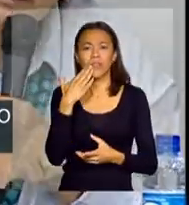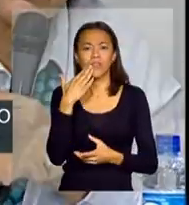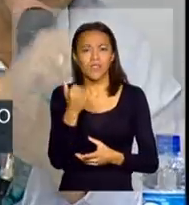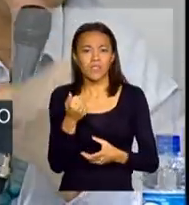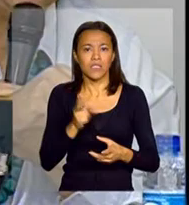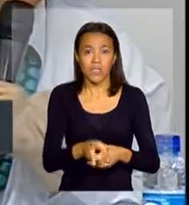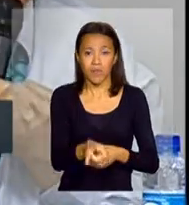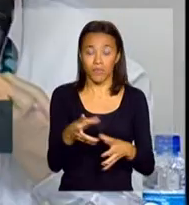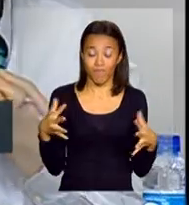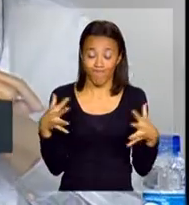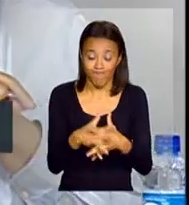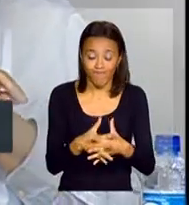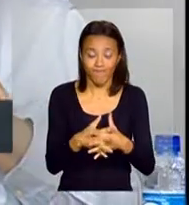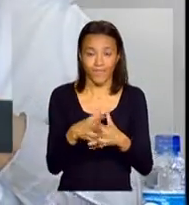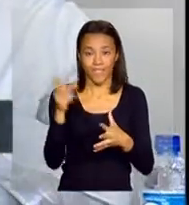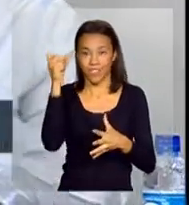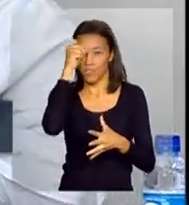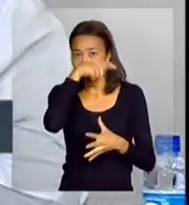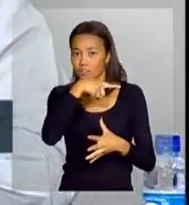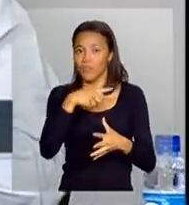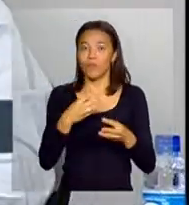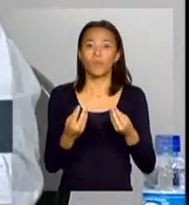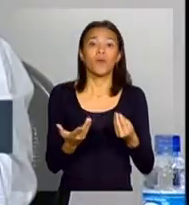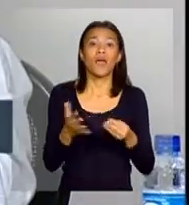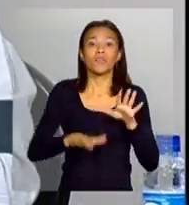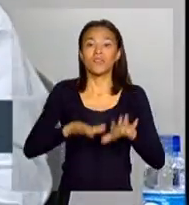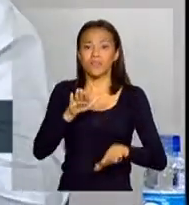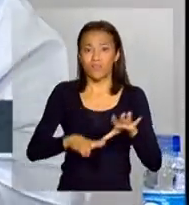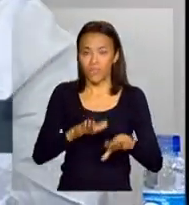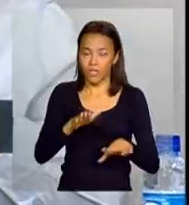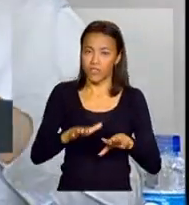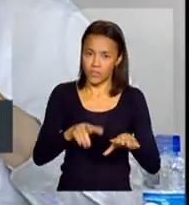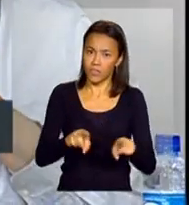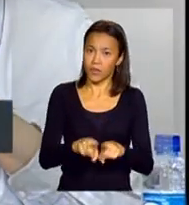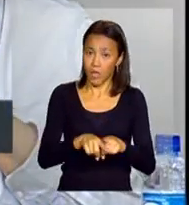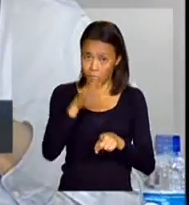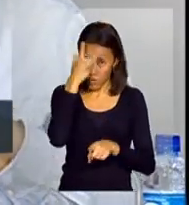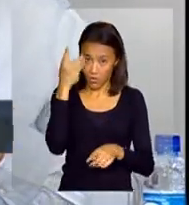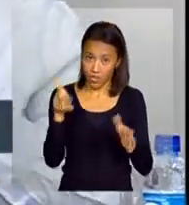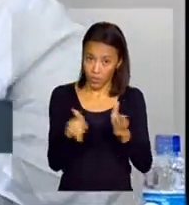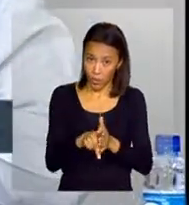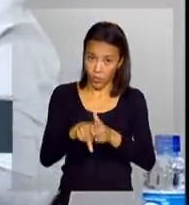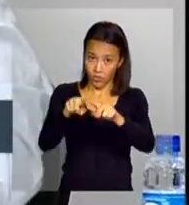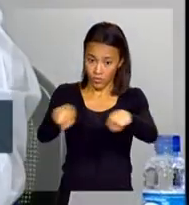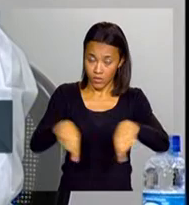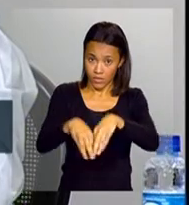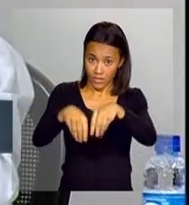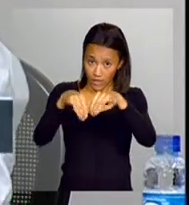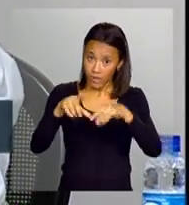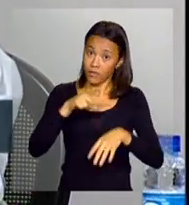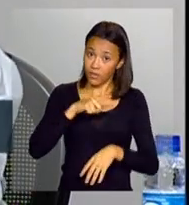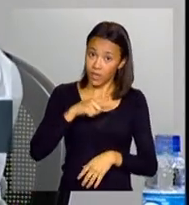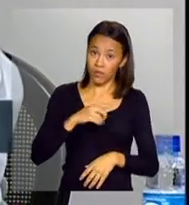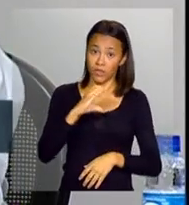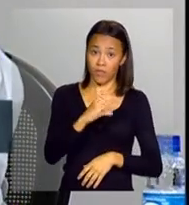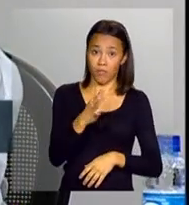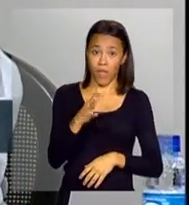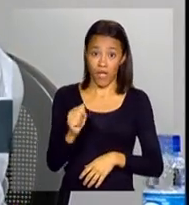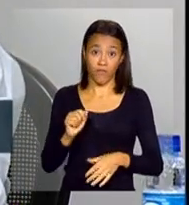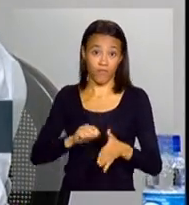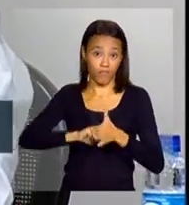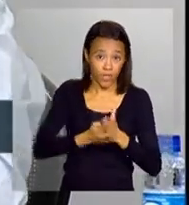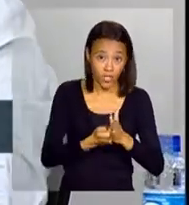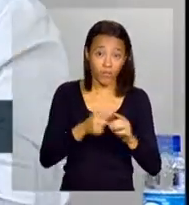outro lado, lidamos com situações em que, muitas vezes, o proprietário rural tem o seu CPF bloqueado por